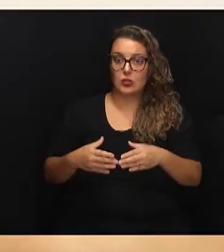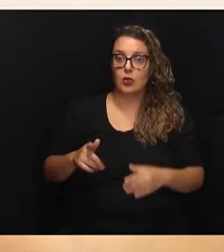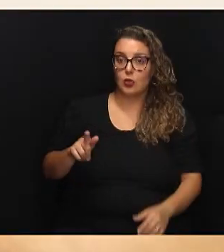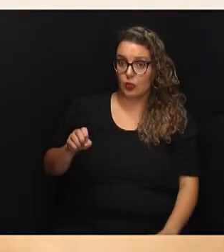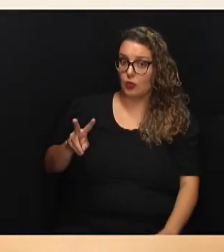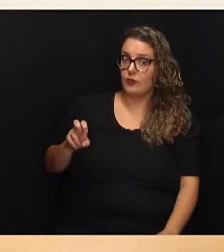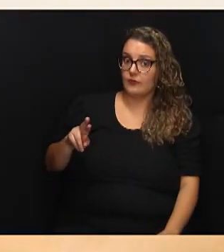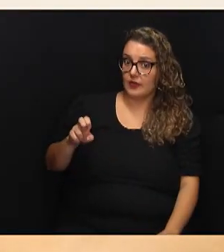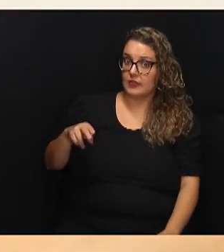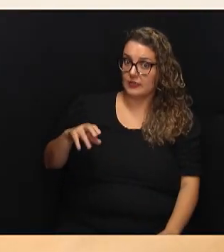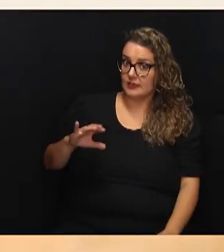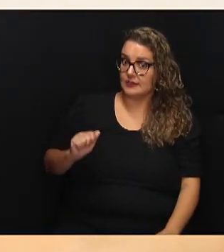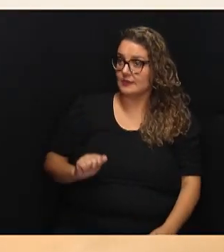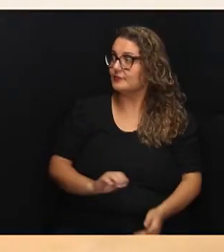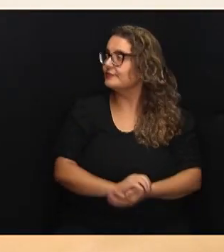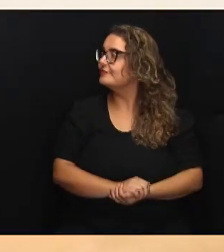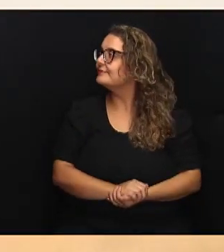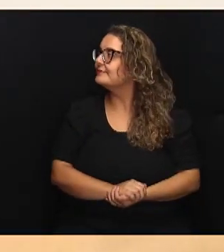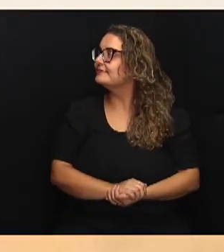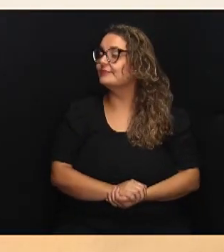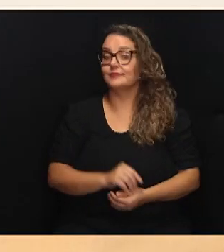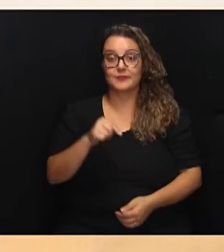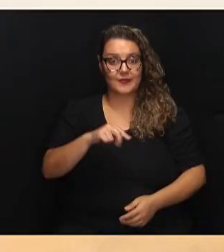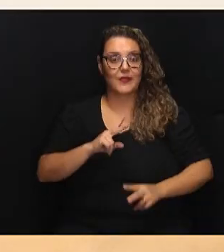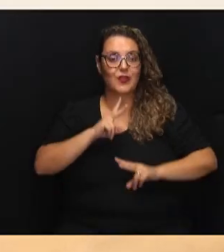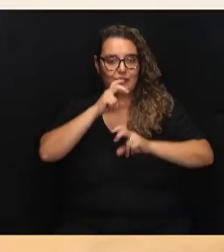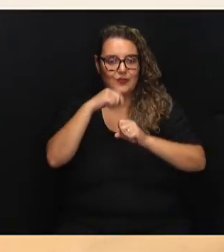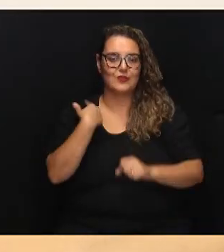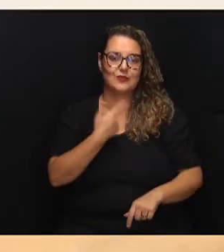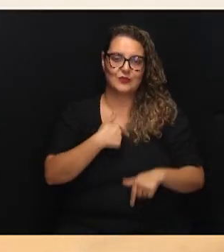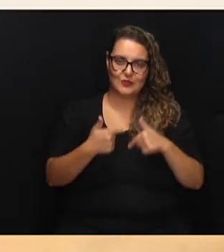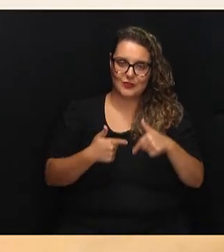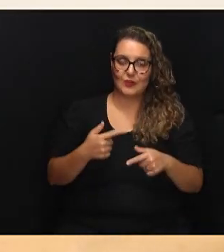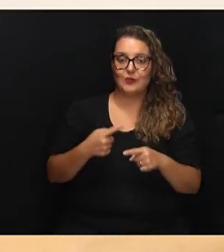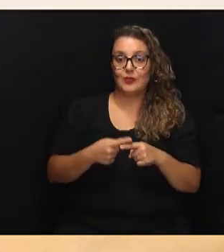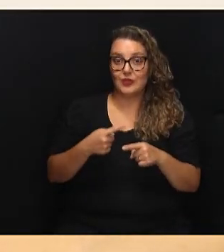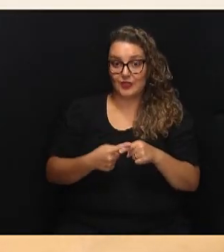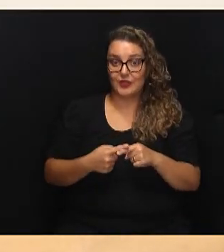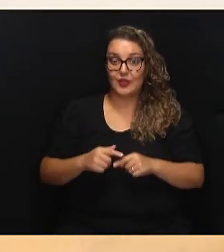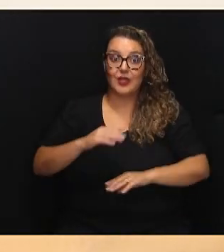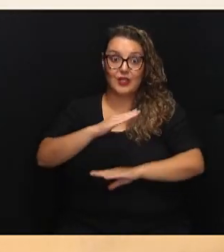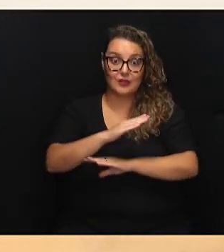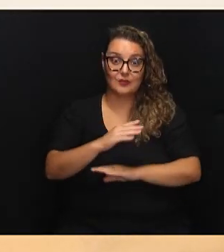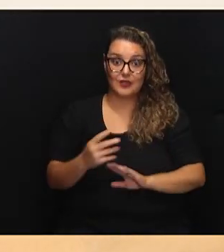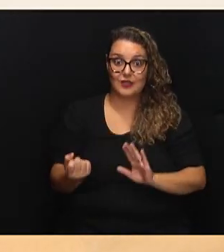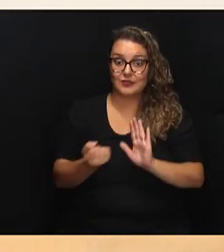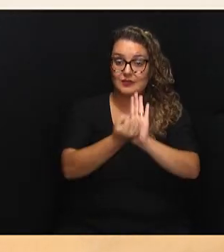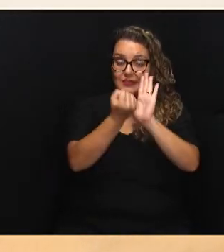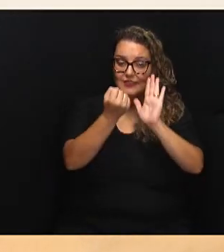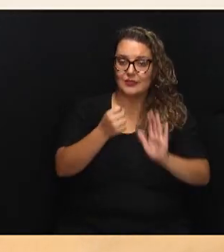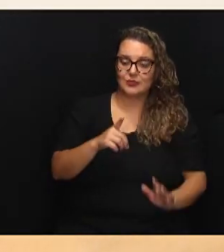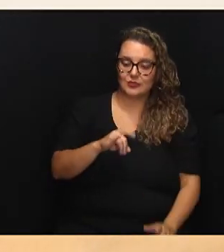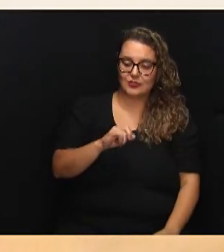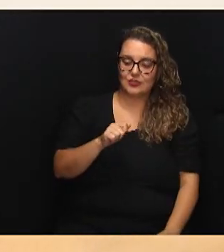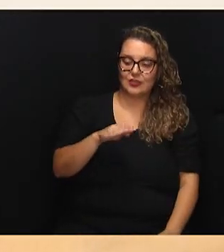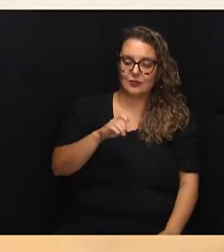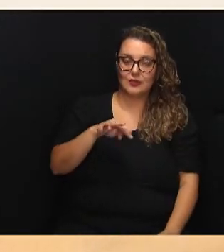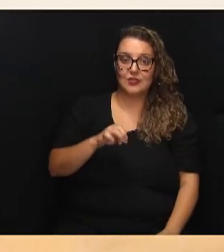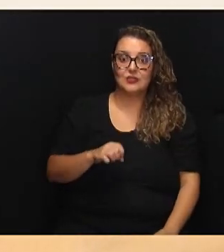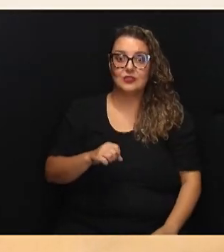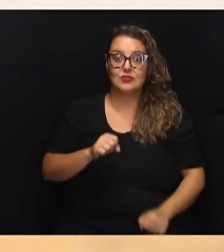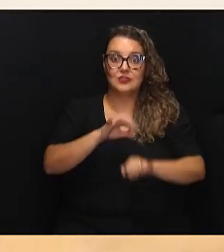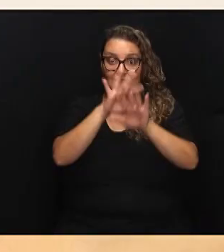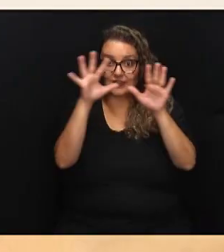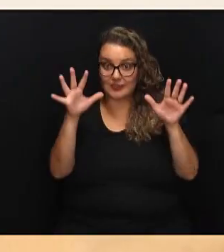Governança. Isso é para fortalecer o nosso trabalho, porque a Câmara conquistou o selo Diamante em Transparência Pública no ano passado